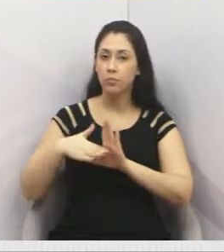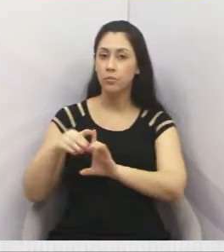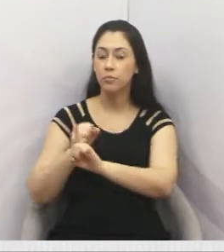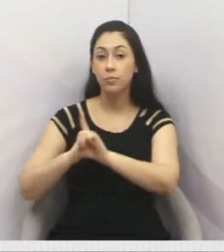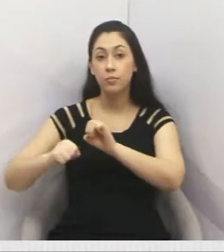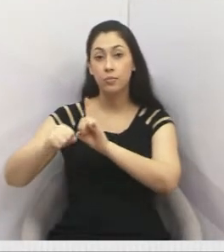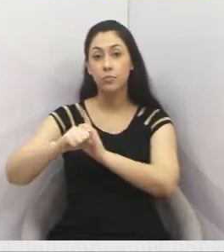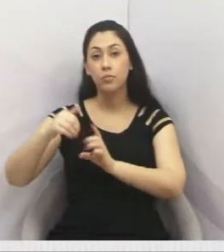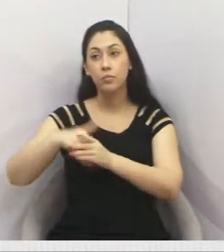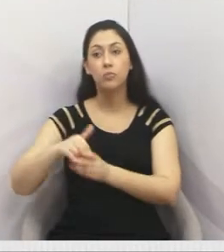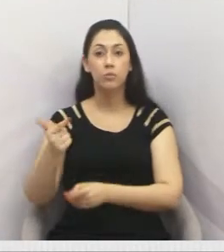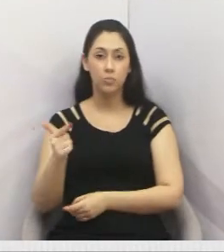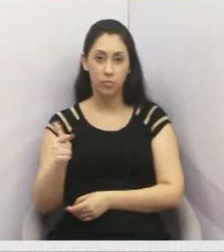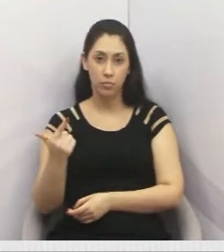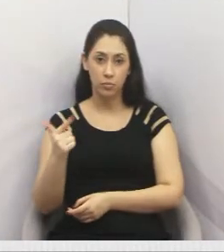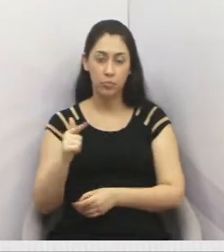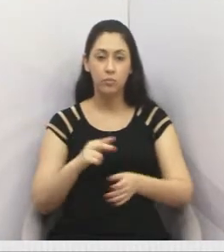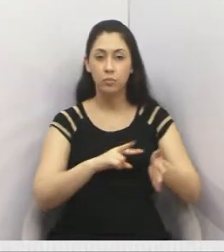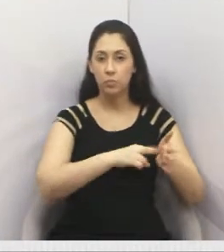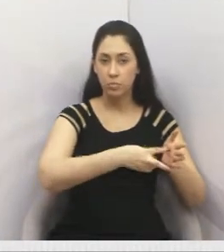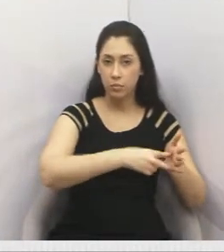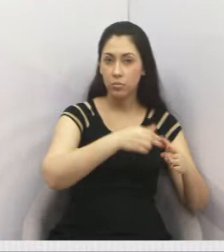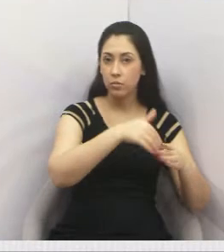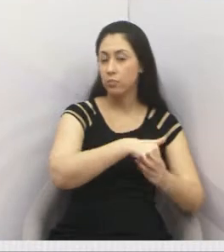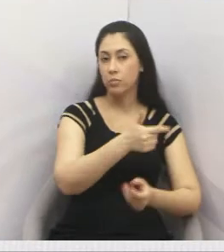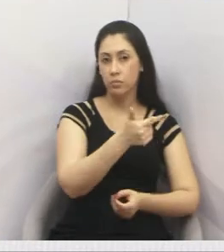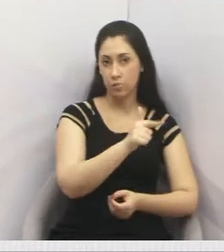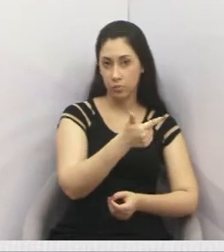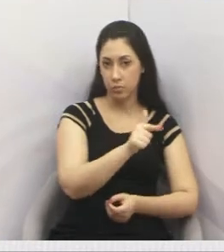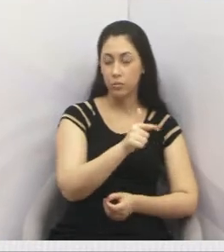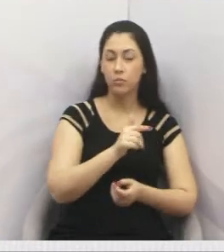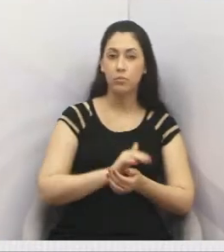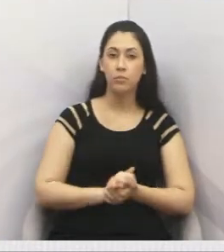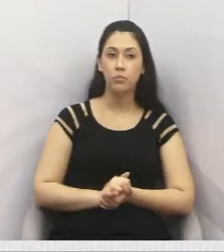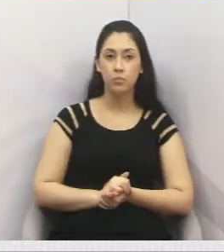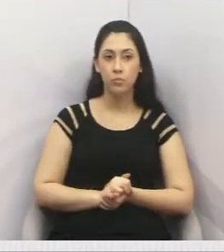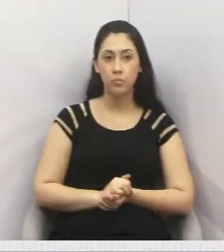Movimentos populares em branco, entidades de classe social em branco,